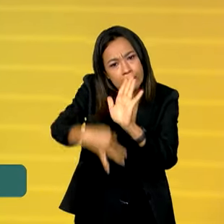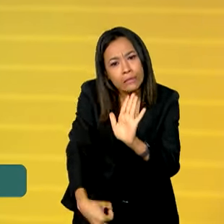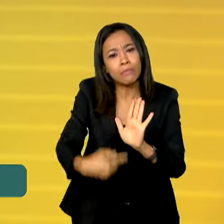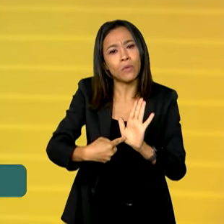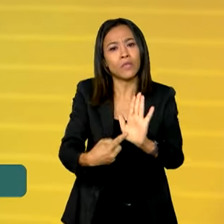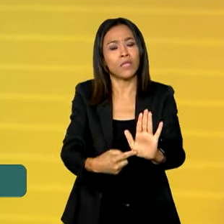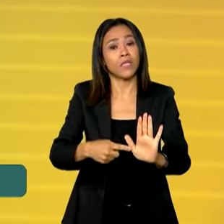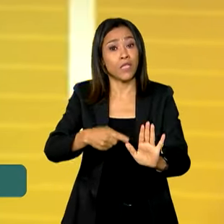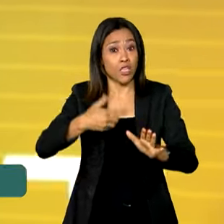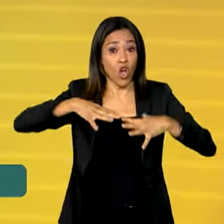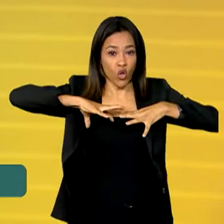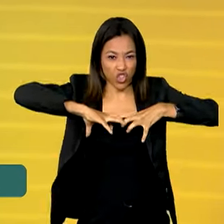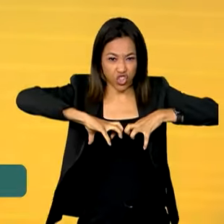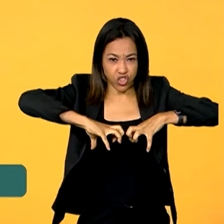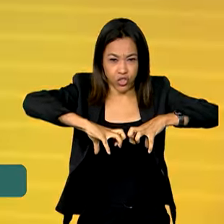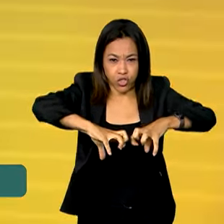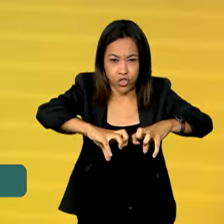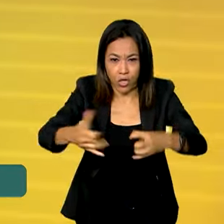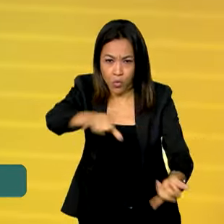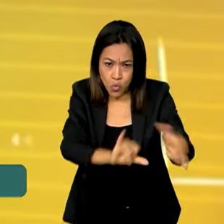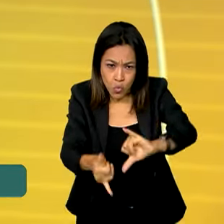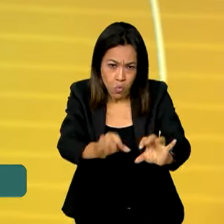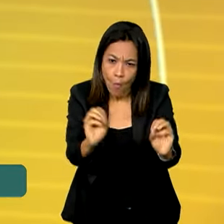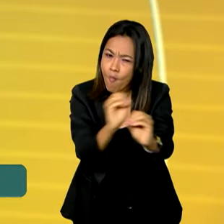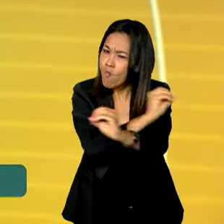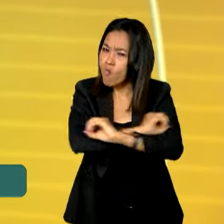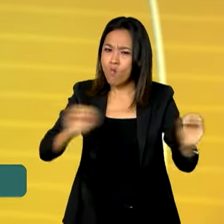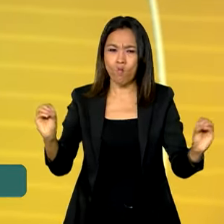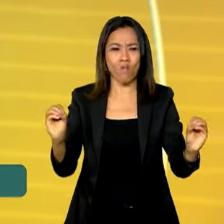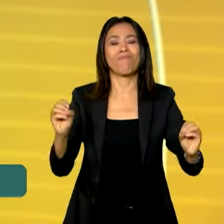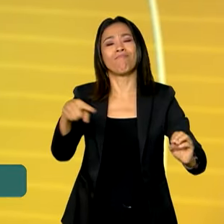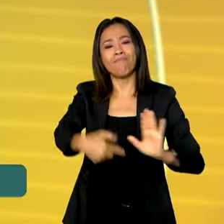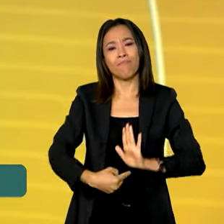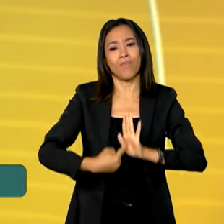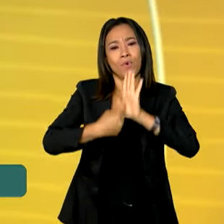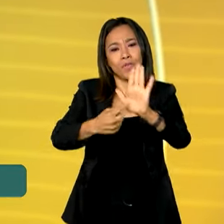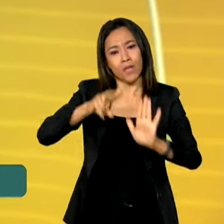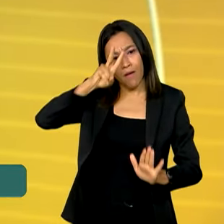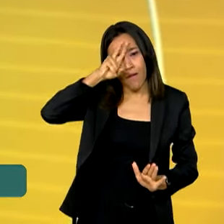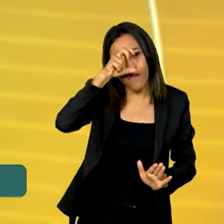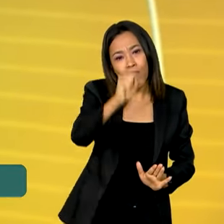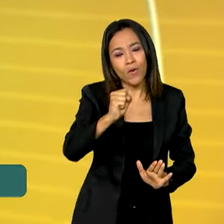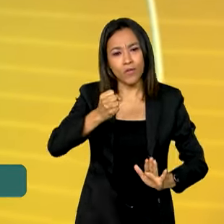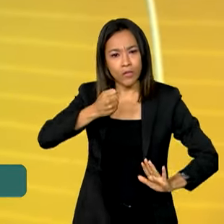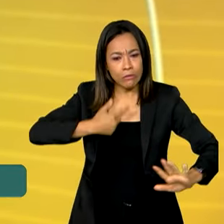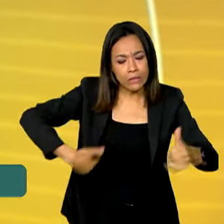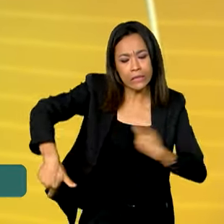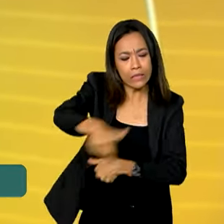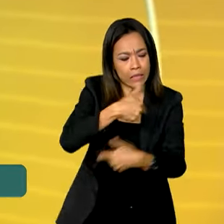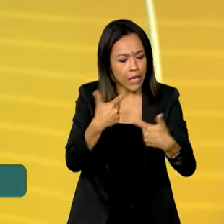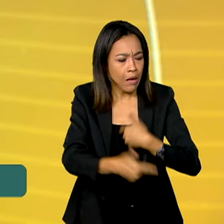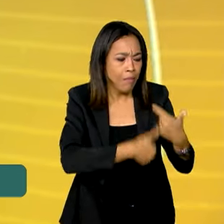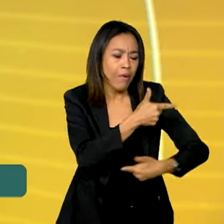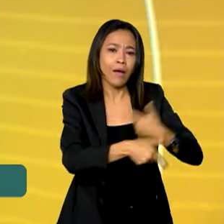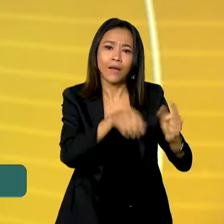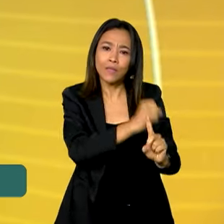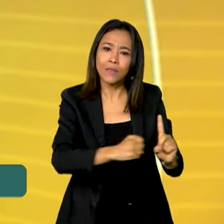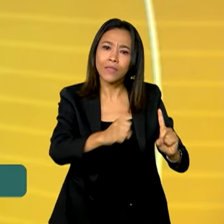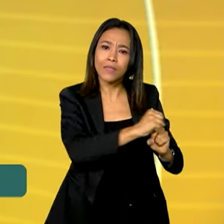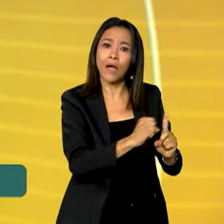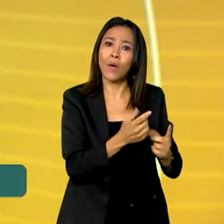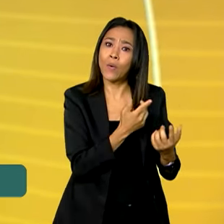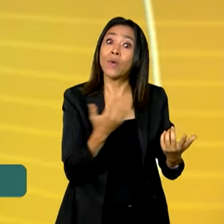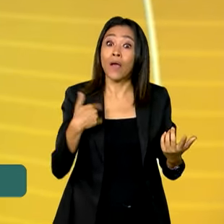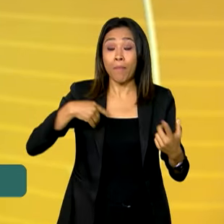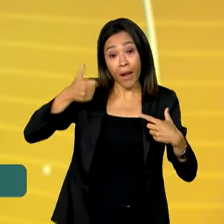e livres de agrotóxicos. As histórias demonstram aí a força da mobilização social voltada ao combate à fome